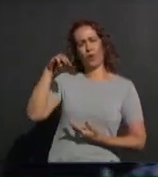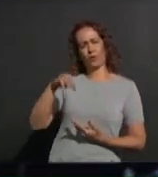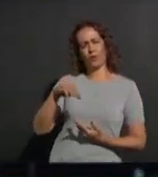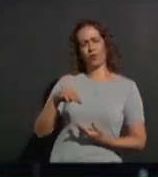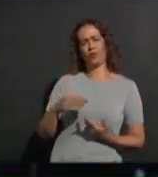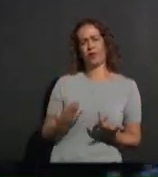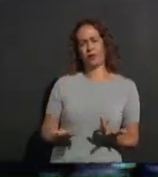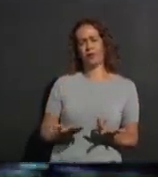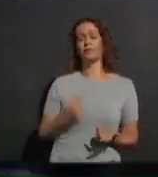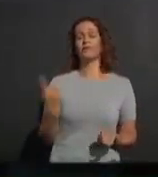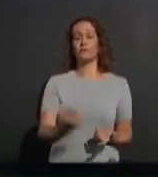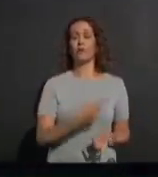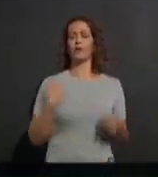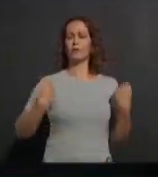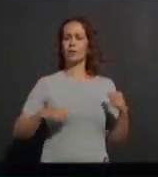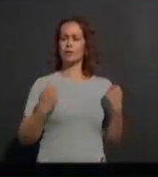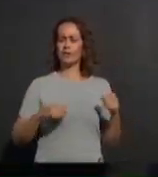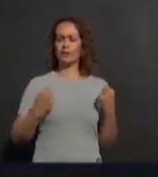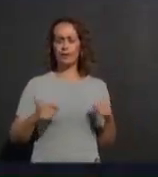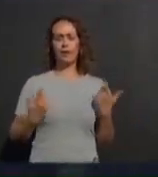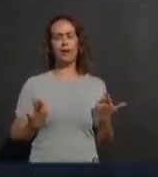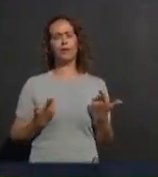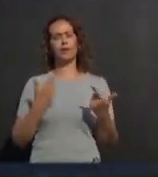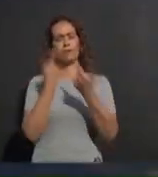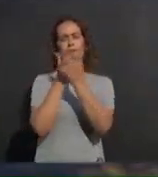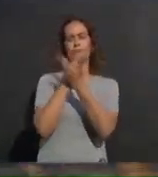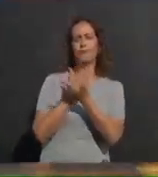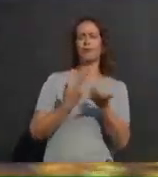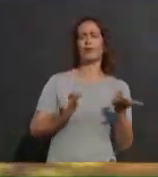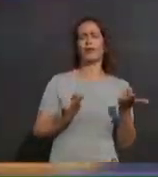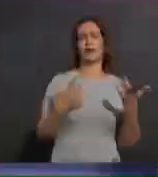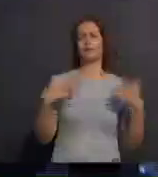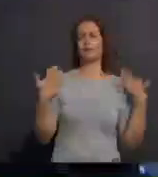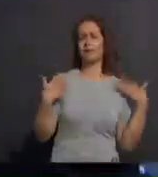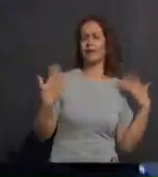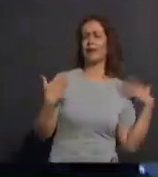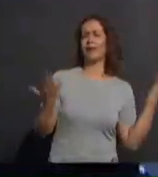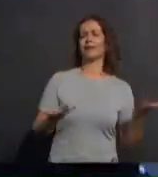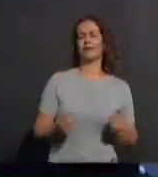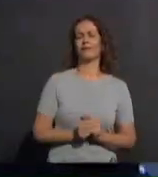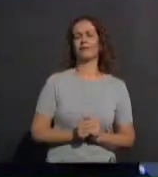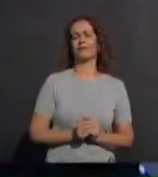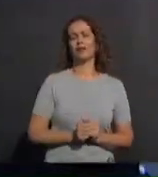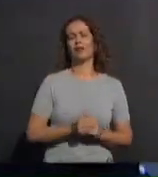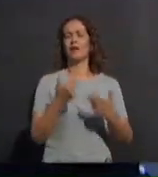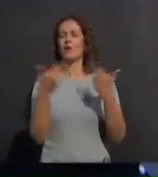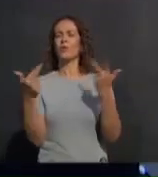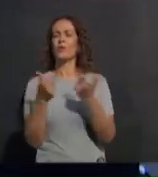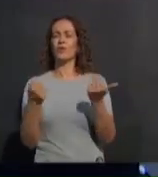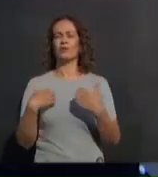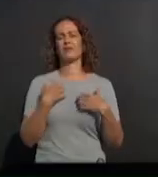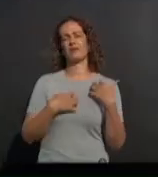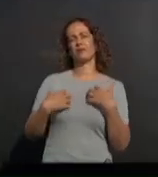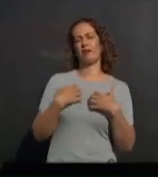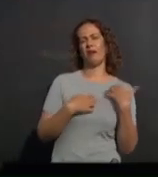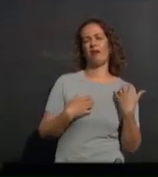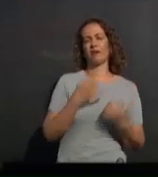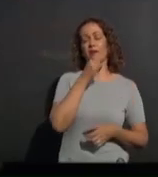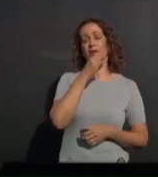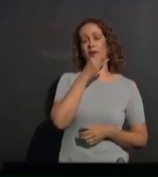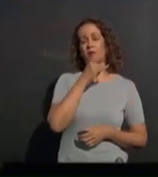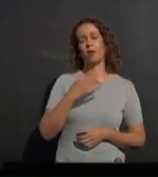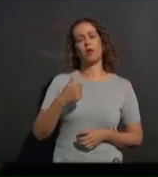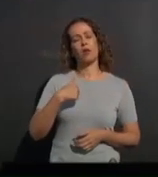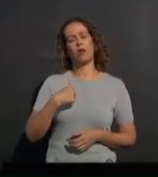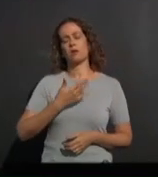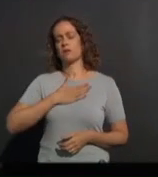Nós estamos precisando de divertir. Não faça coisas que te aborrecem. Eu não gosto de toque de celular